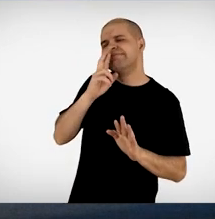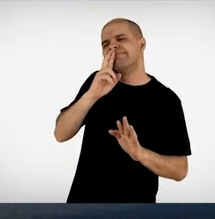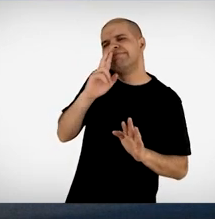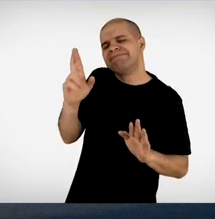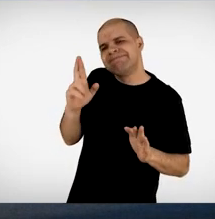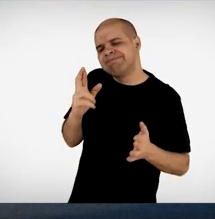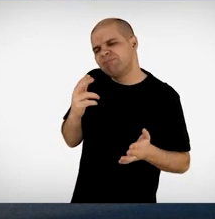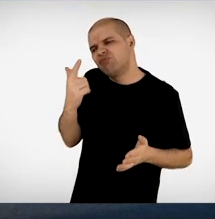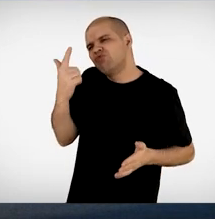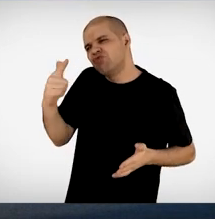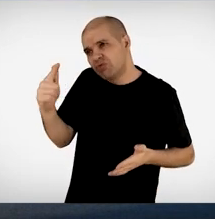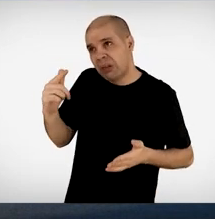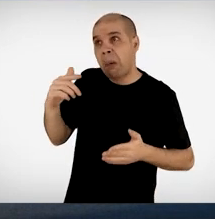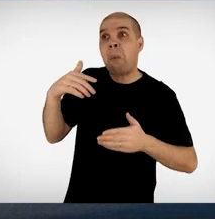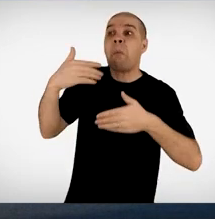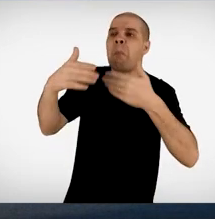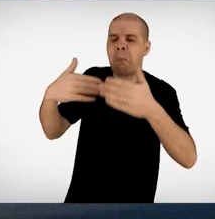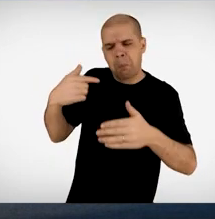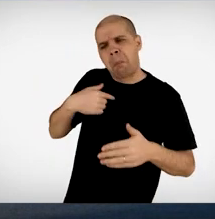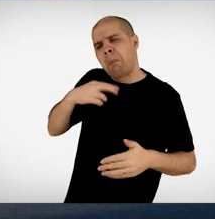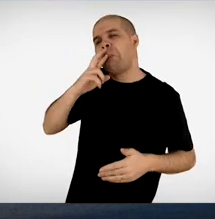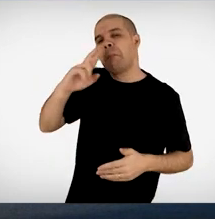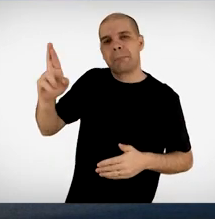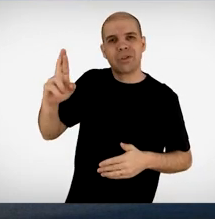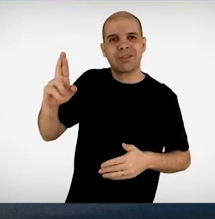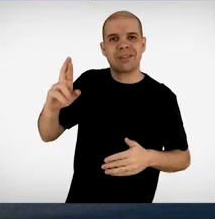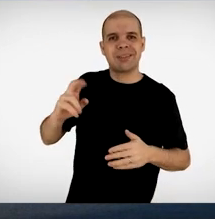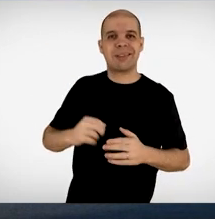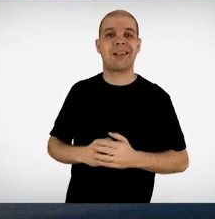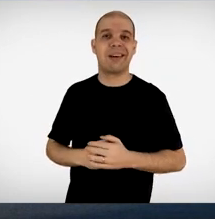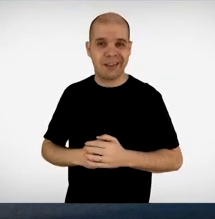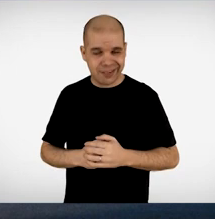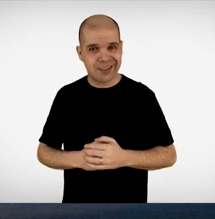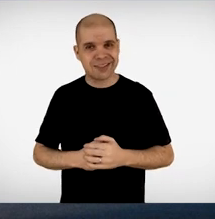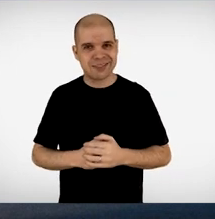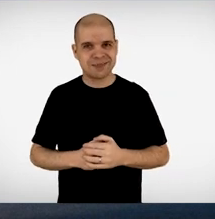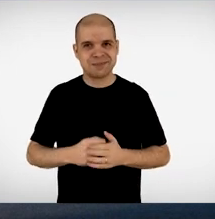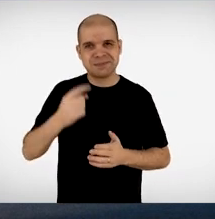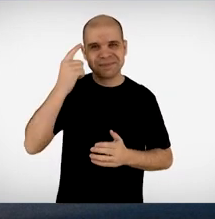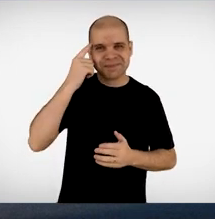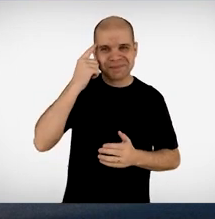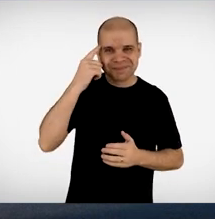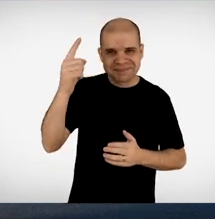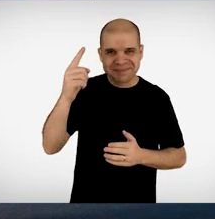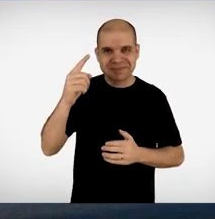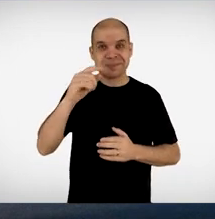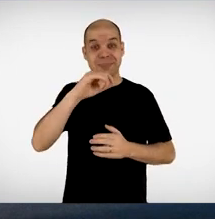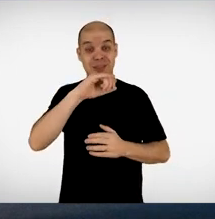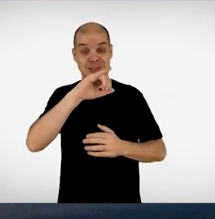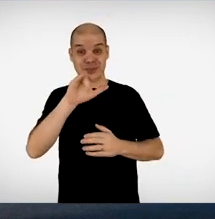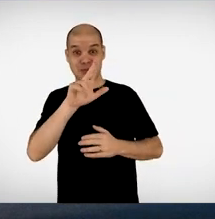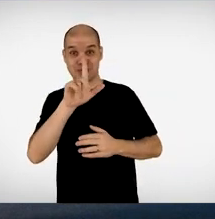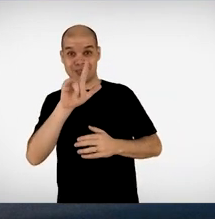Começa a ficar muito interessante. Aquela cena em que ela fica no casamento e ela vai brincando com o Envid, para mim, a Julie